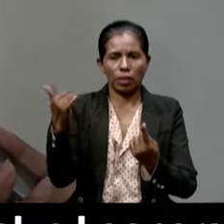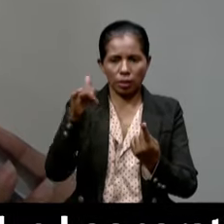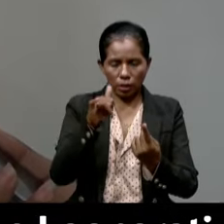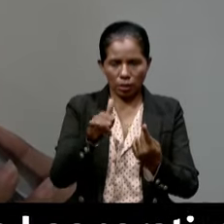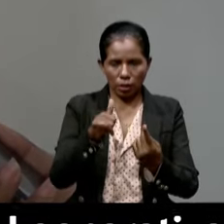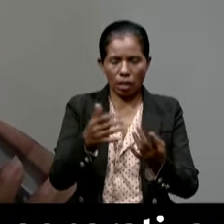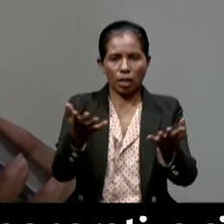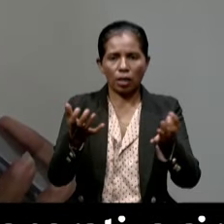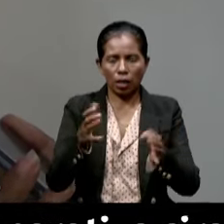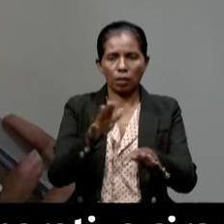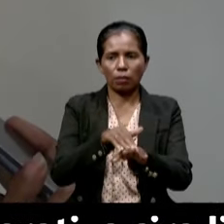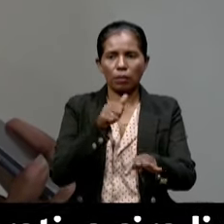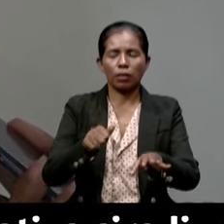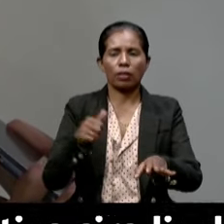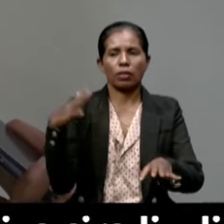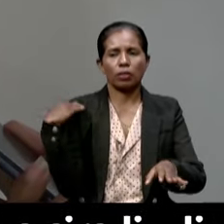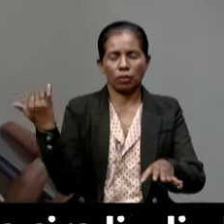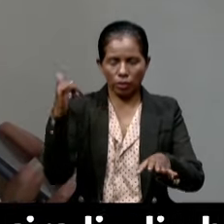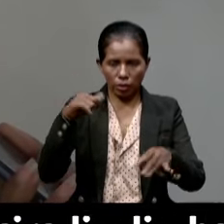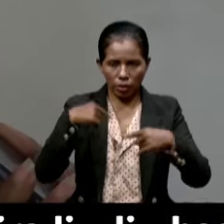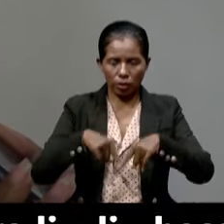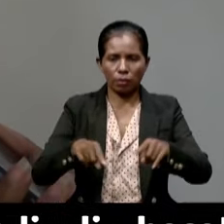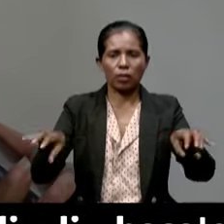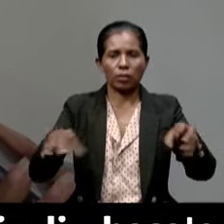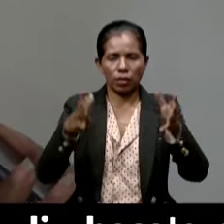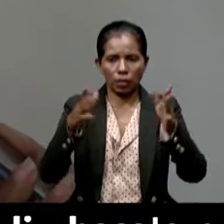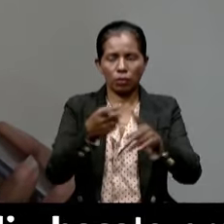emprega jovem sira ou trabalhador russi